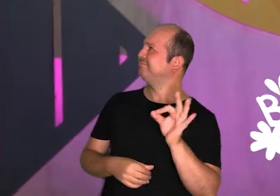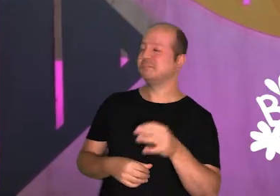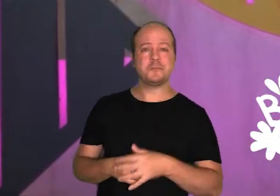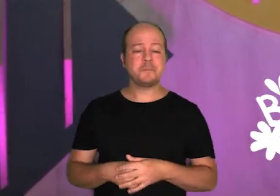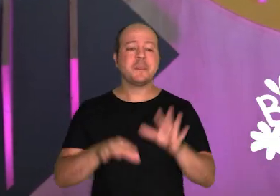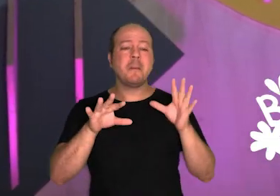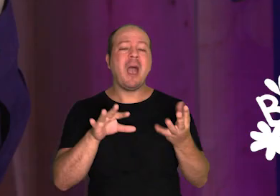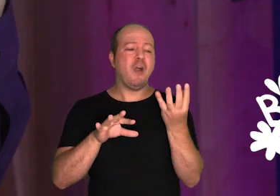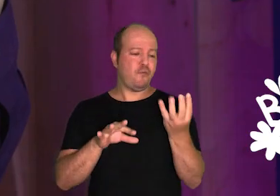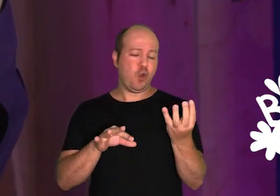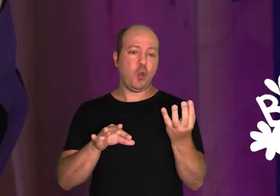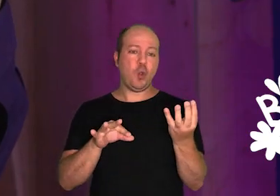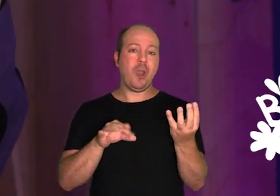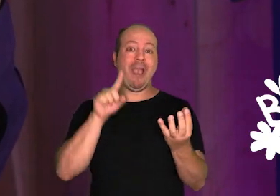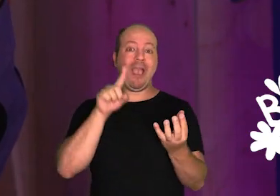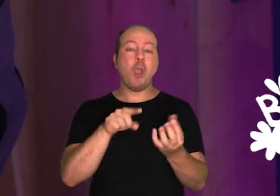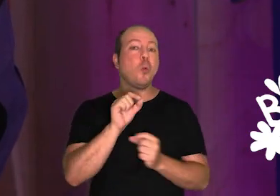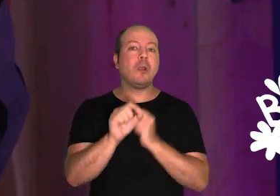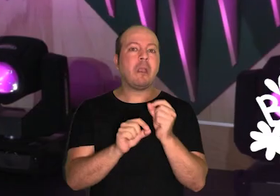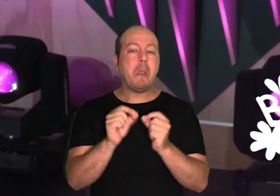Só que a flor é uma planta